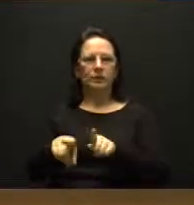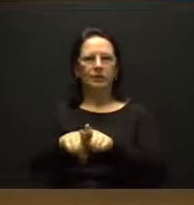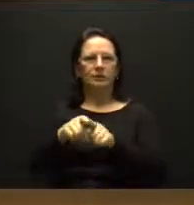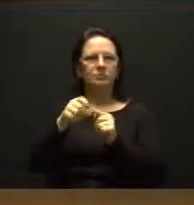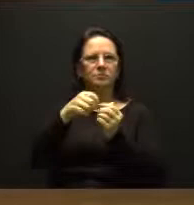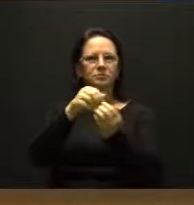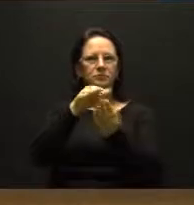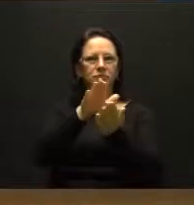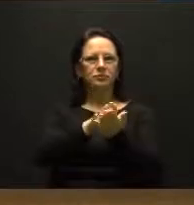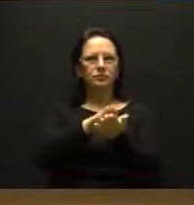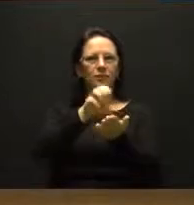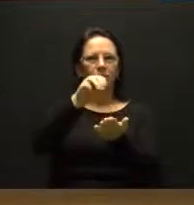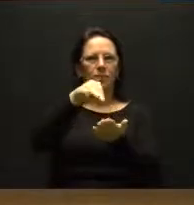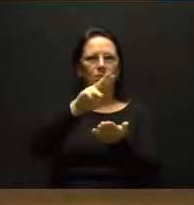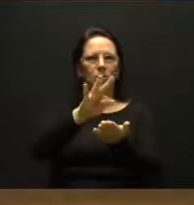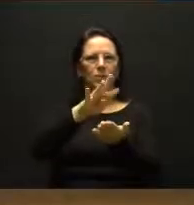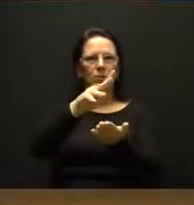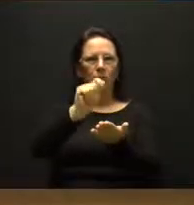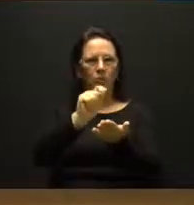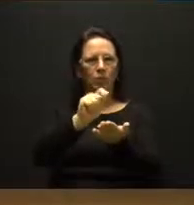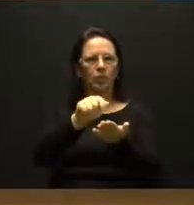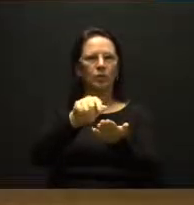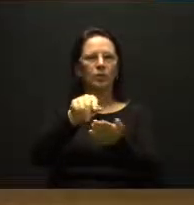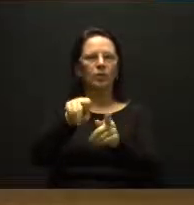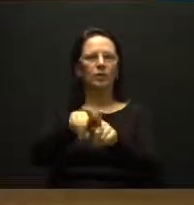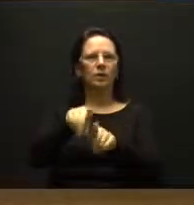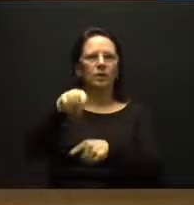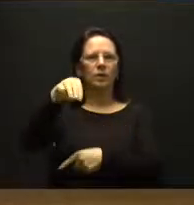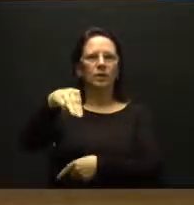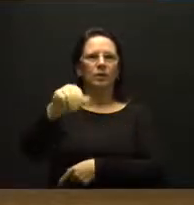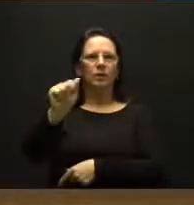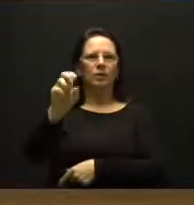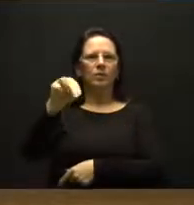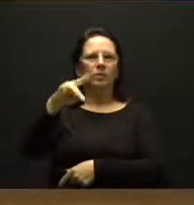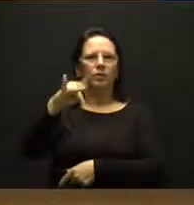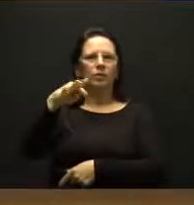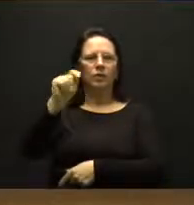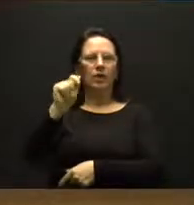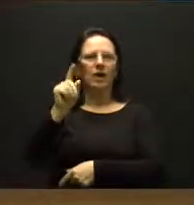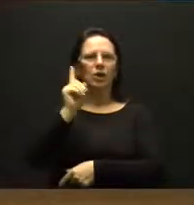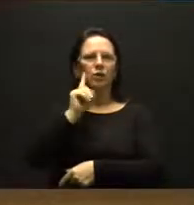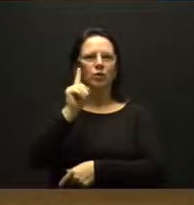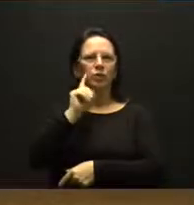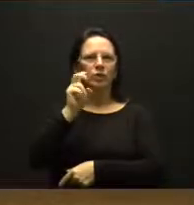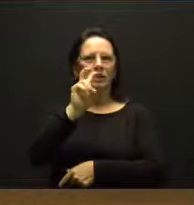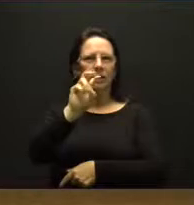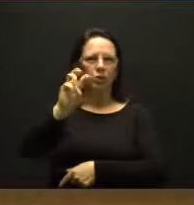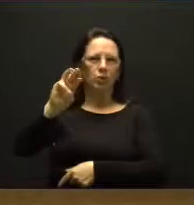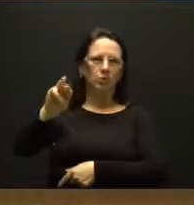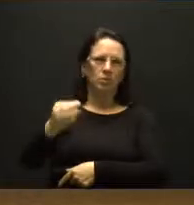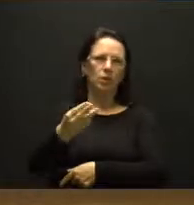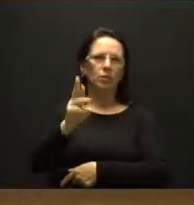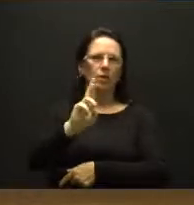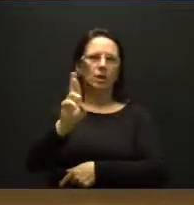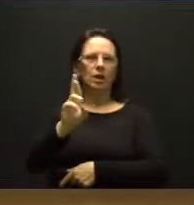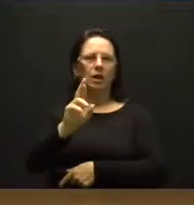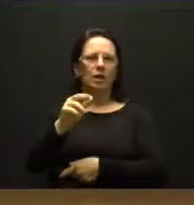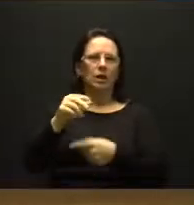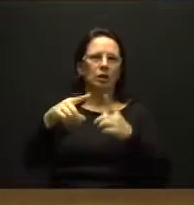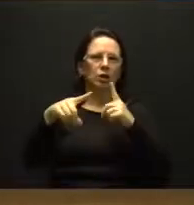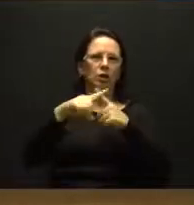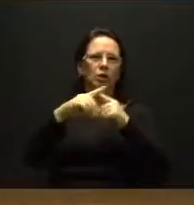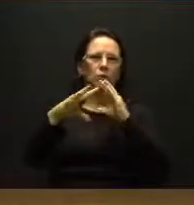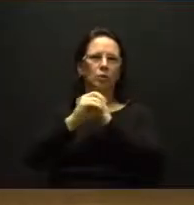aplicada por dia nesse caso da mantiqueira onde cinco mil reais perfazendo um valor no final do mês de aproximadamente 150 um